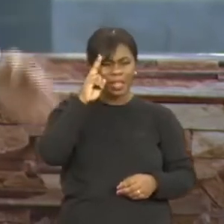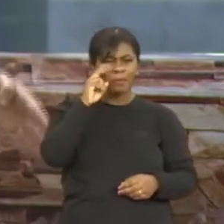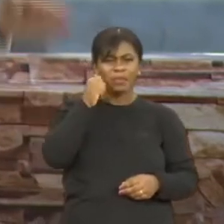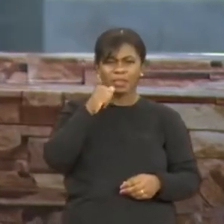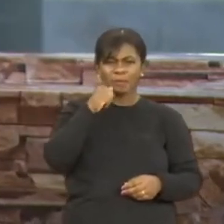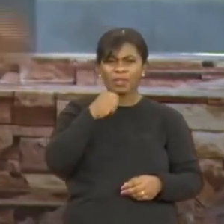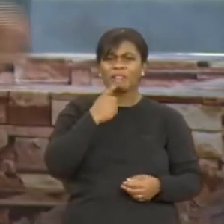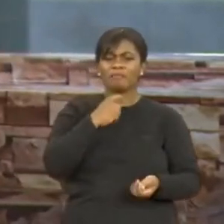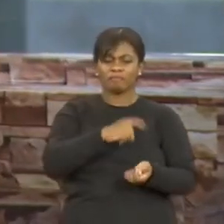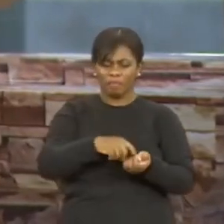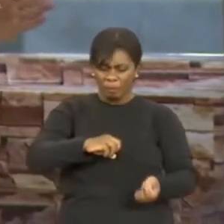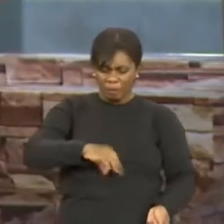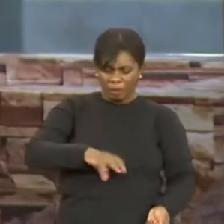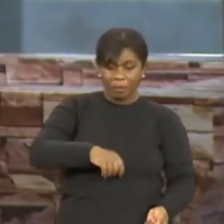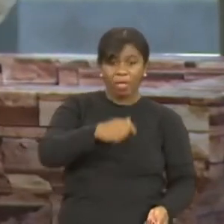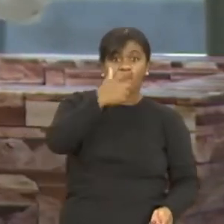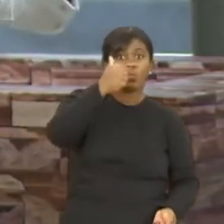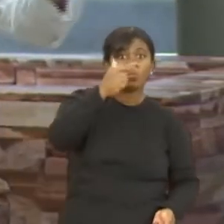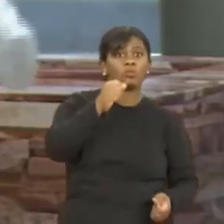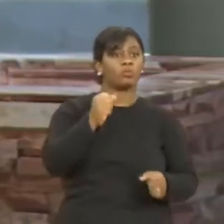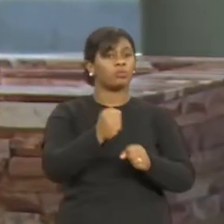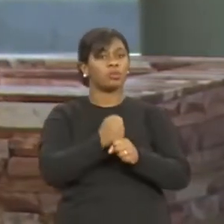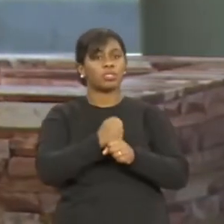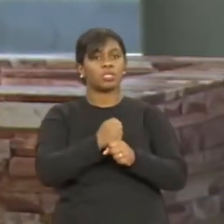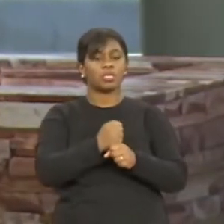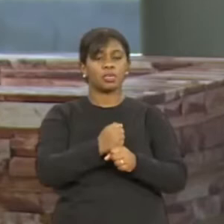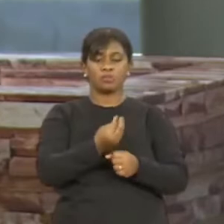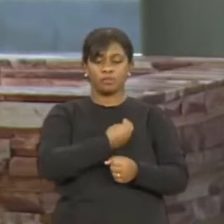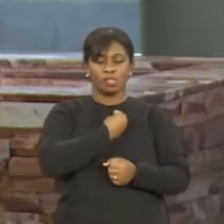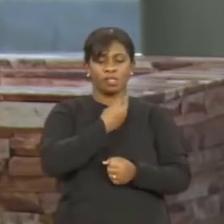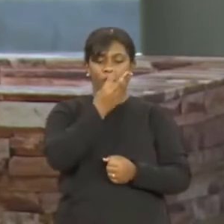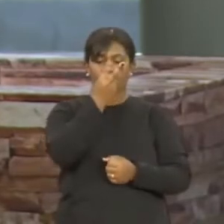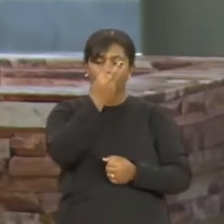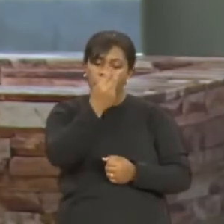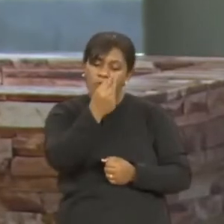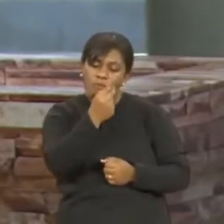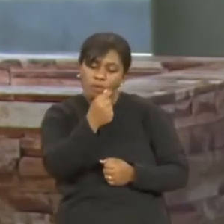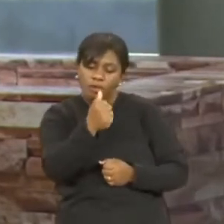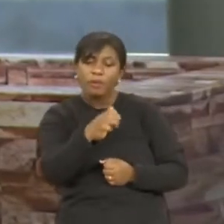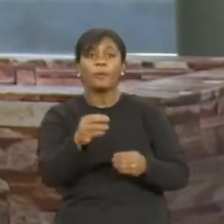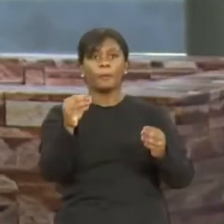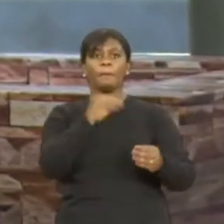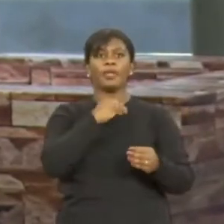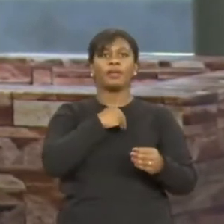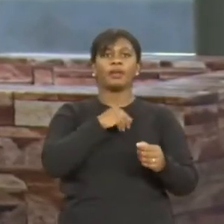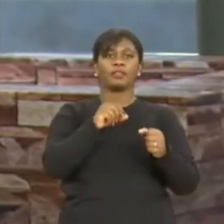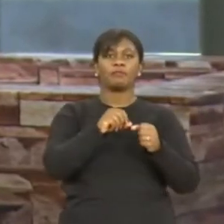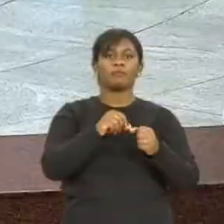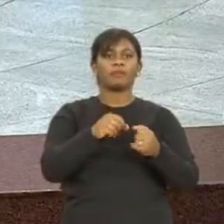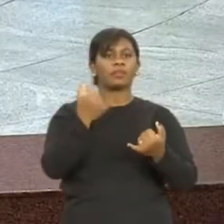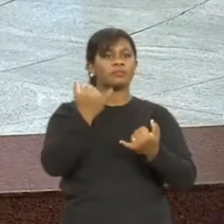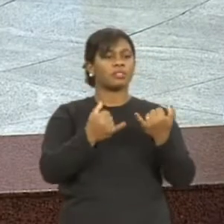vida, morrendo aos poucos. É isso que o pecado faz. Ele vai matando o ser humano aos poucos. Ele vai perdendo